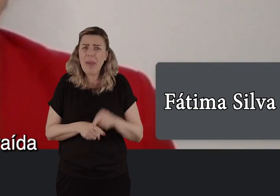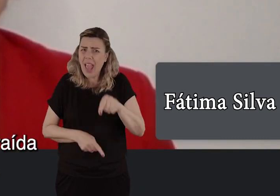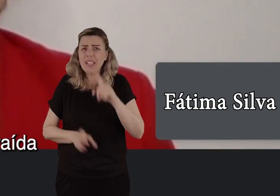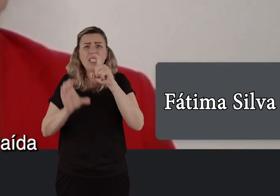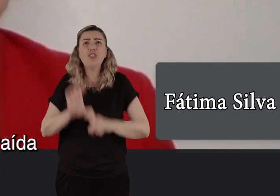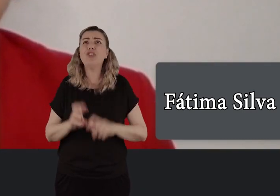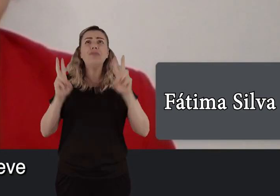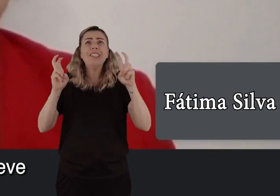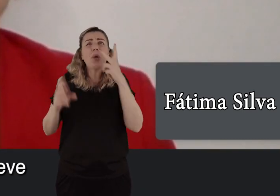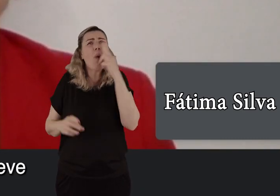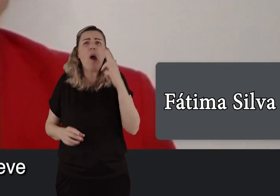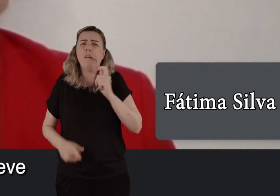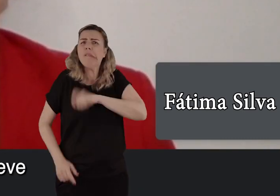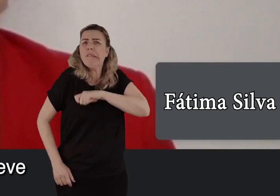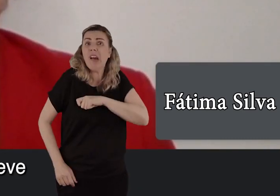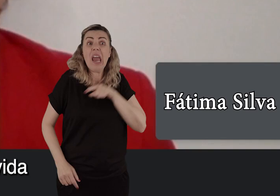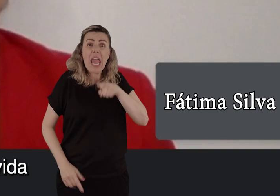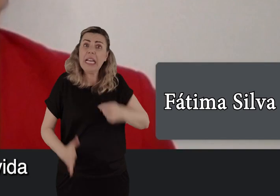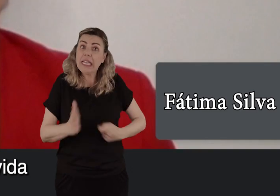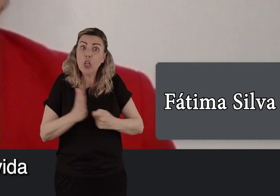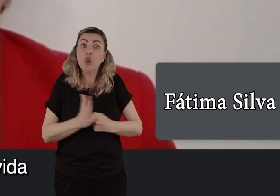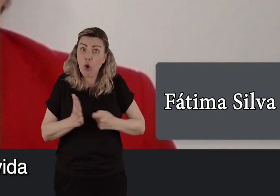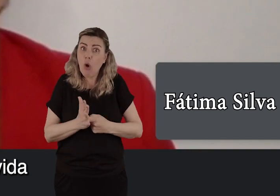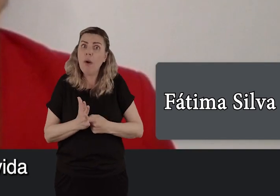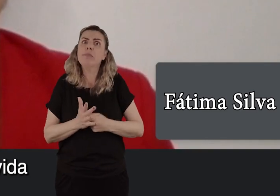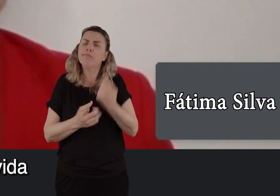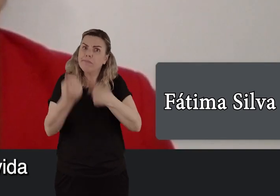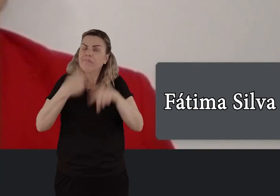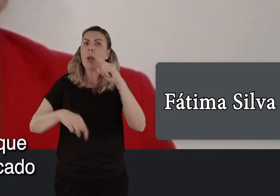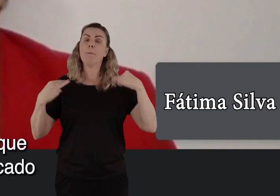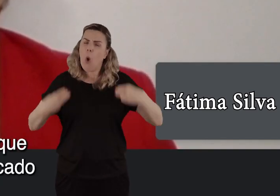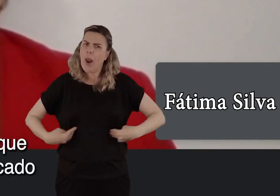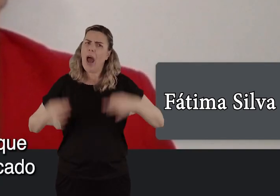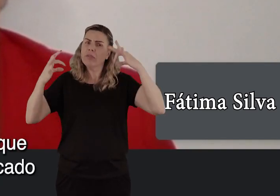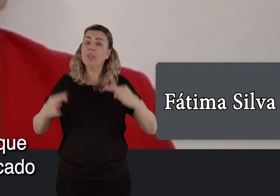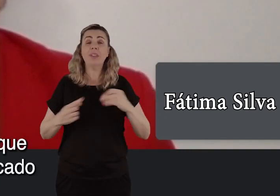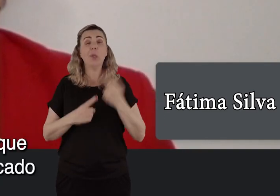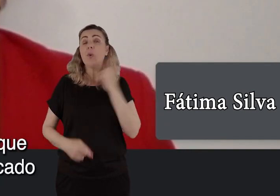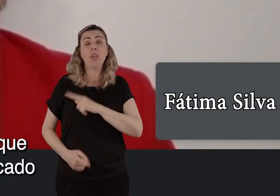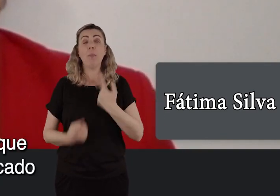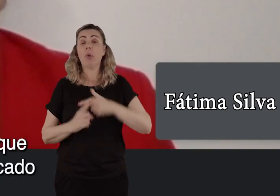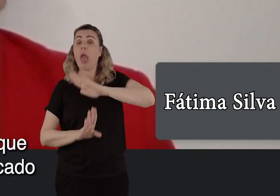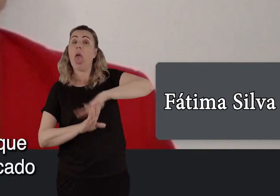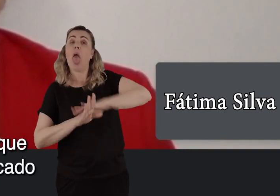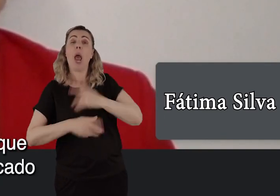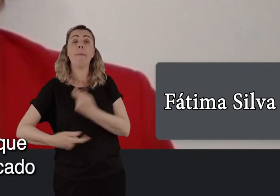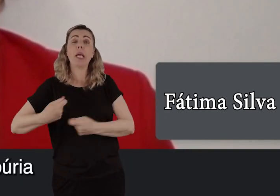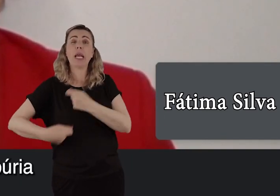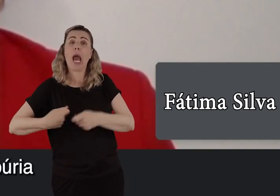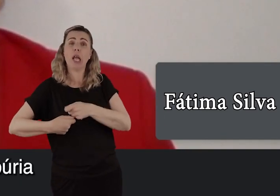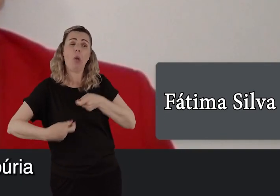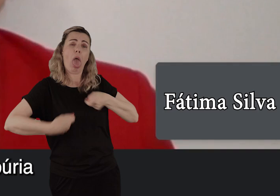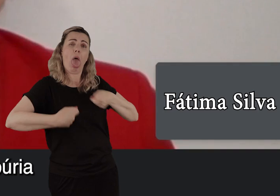forma espúria. E as tentativas que teve no sentido de moralizar essa dívida não foi permitido porque por detrás está o